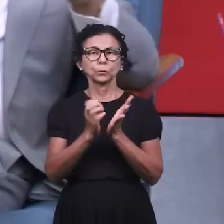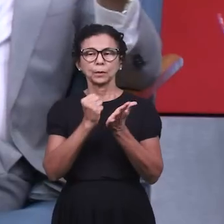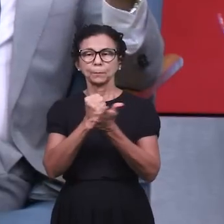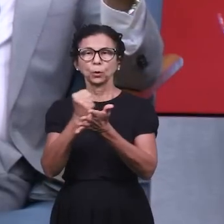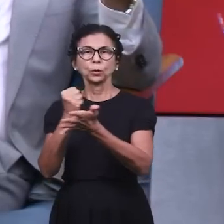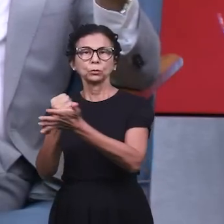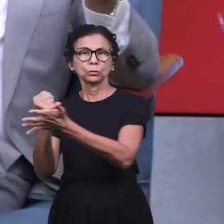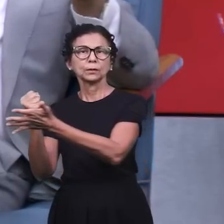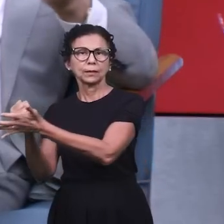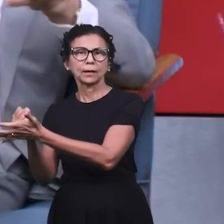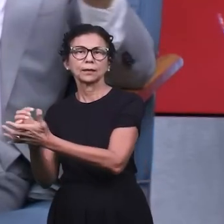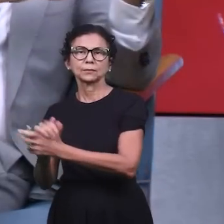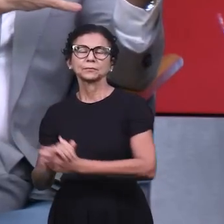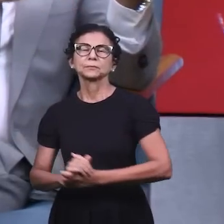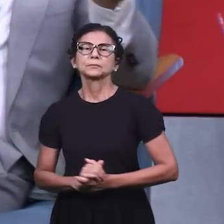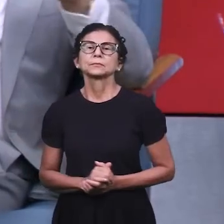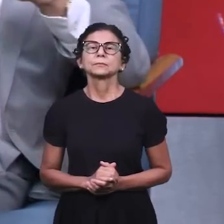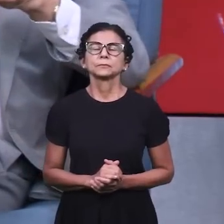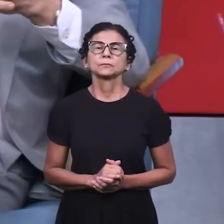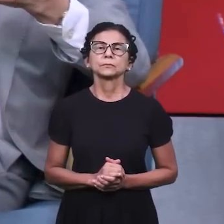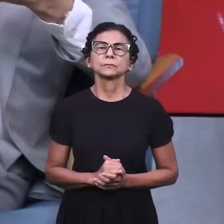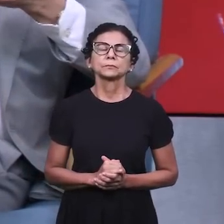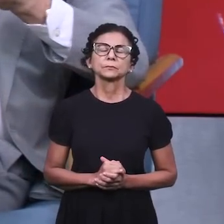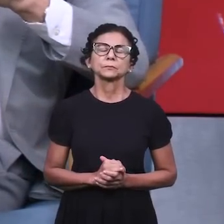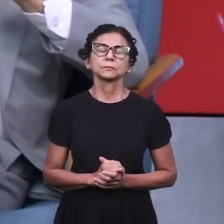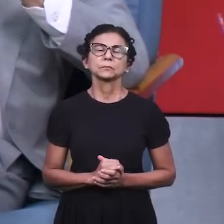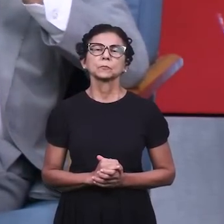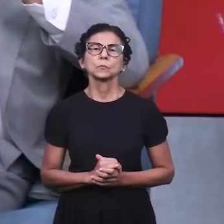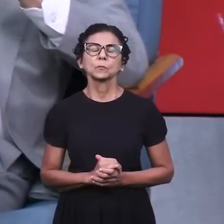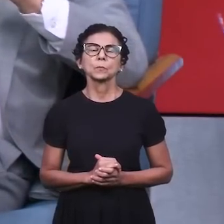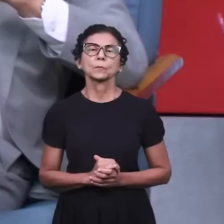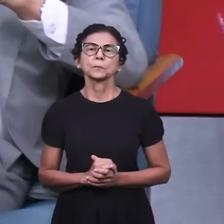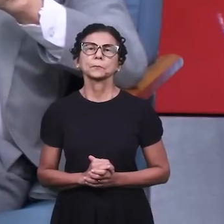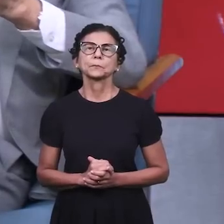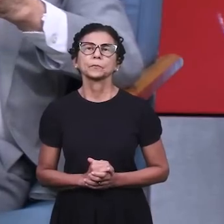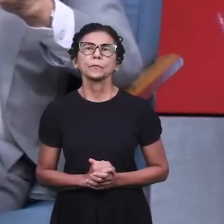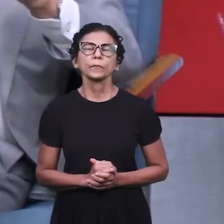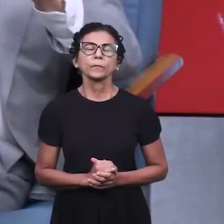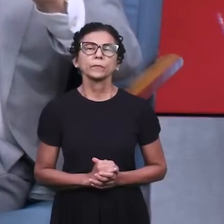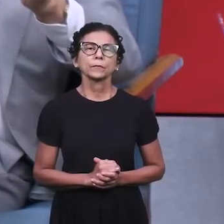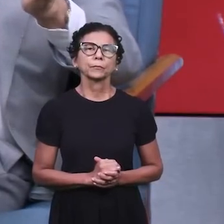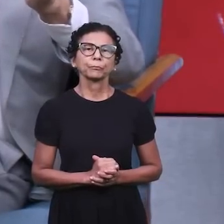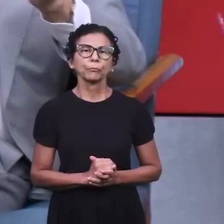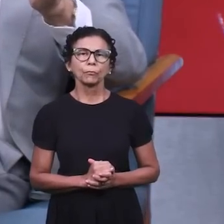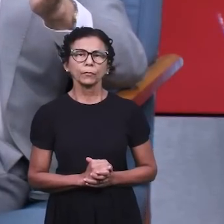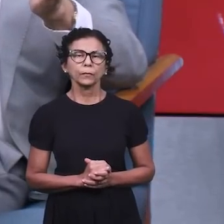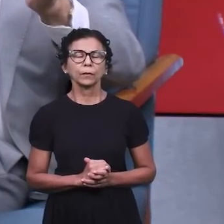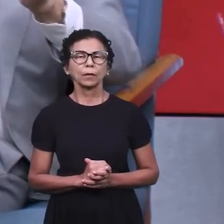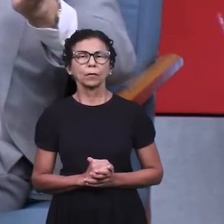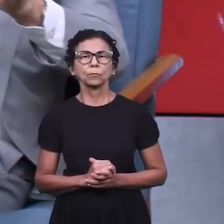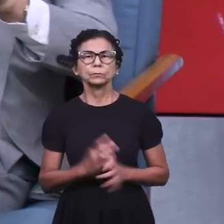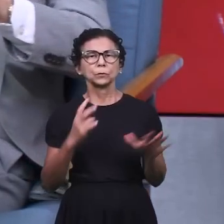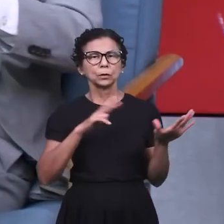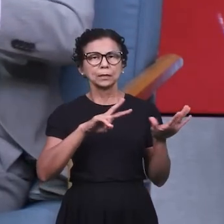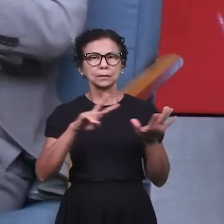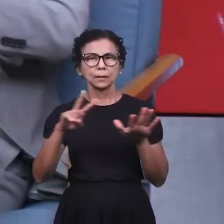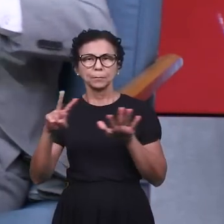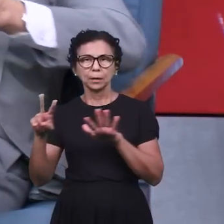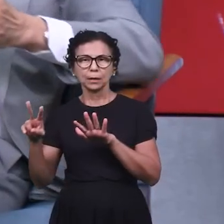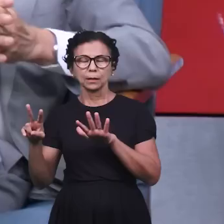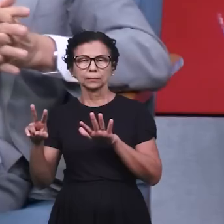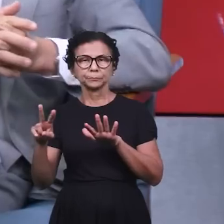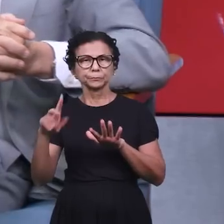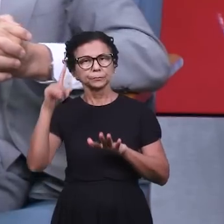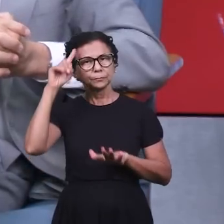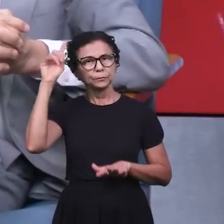E os pastores fazem isso, nós todos fazemos, eu fazia isso nas minhas igrejas, pegar um grupo de assistência para cada dia da